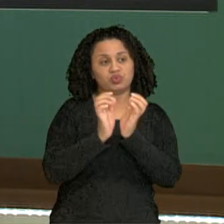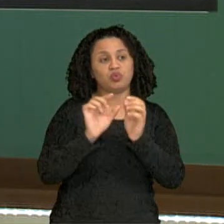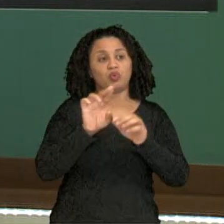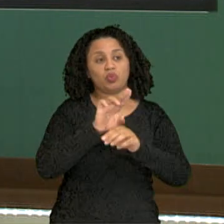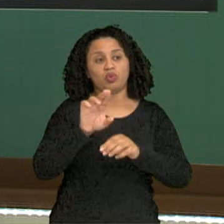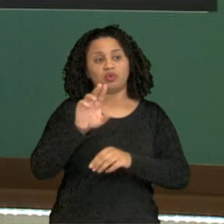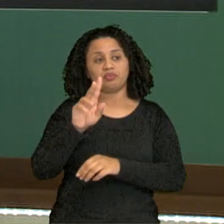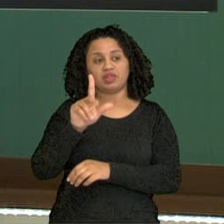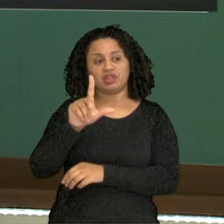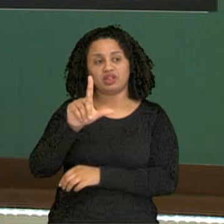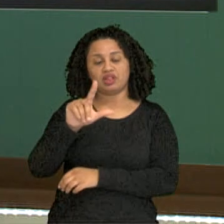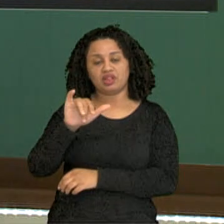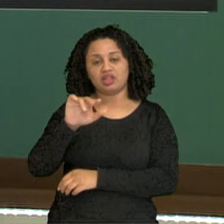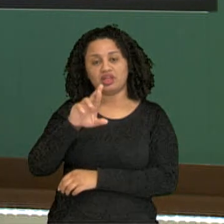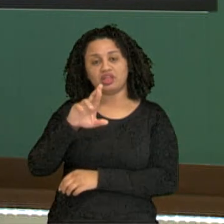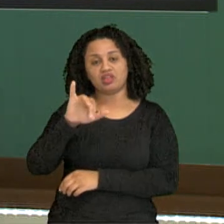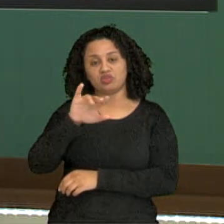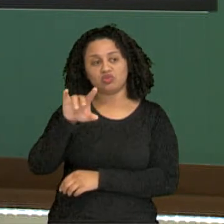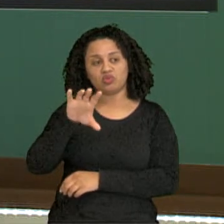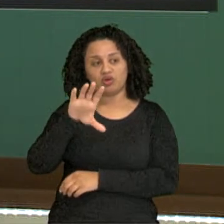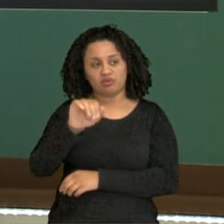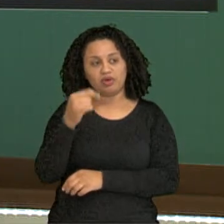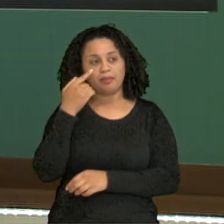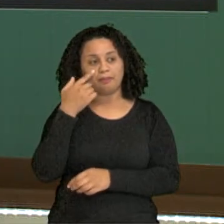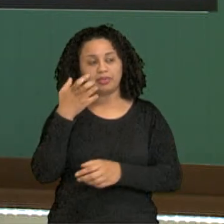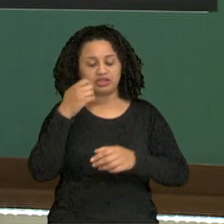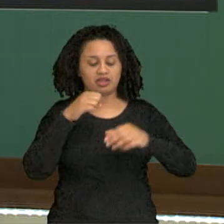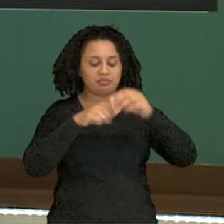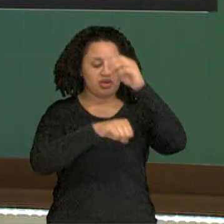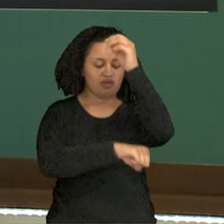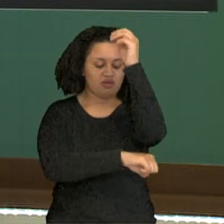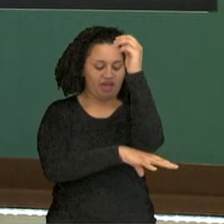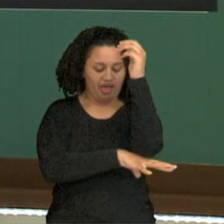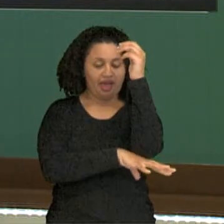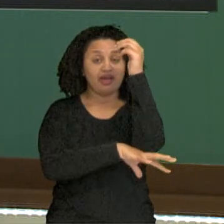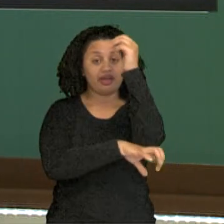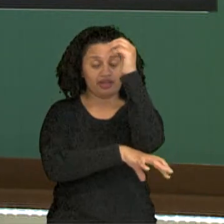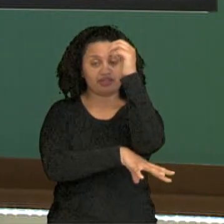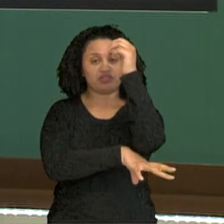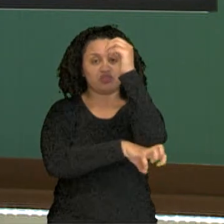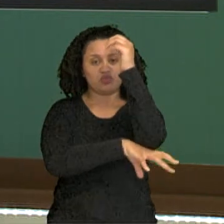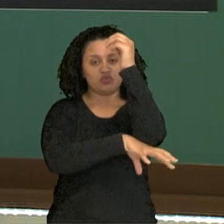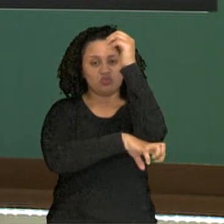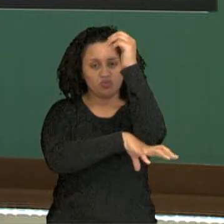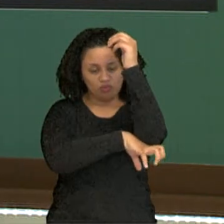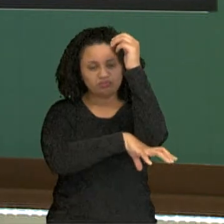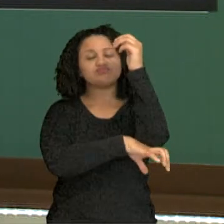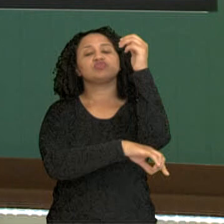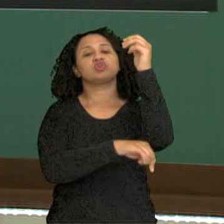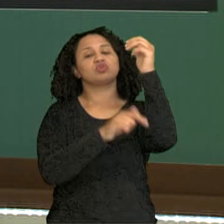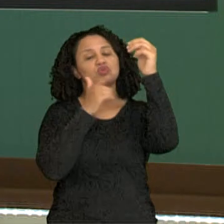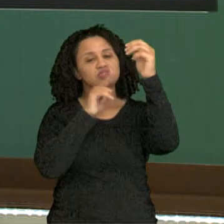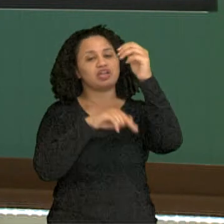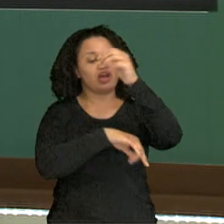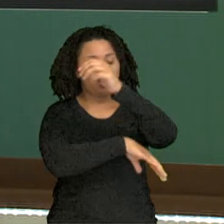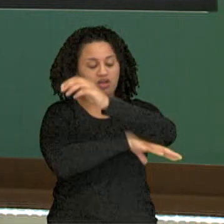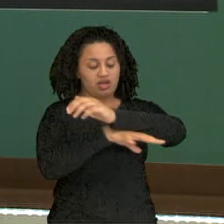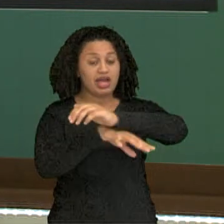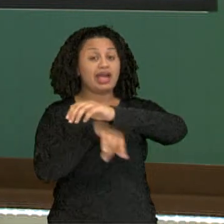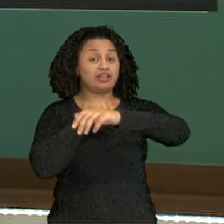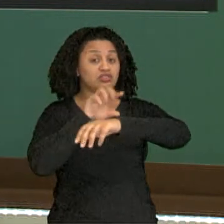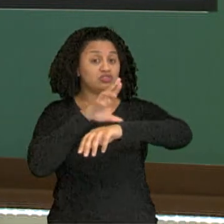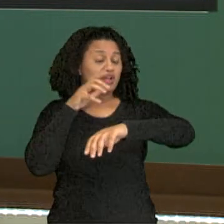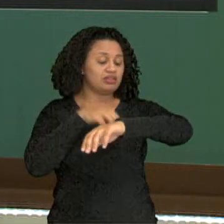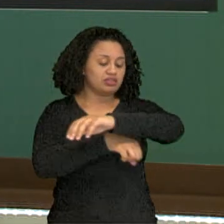de rizoma. Então reparem aqui na imagem, as raízes que vão fazer essa absorção, vão fixar a planta ao substrato